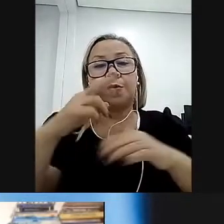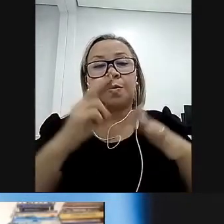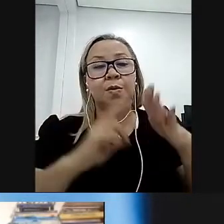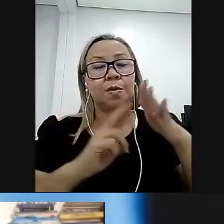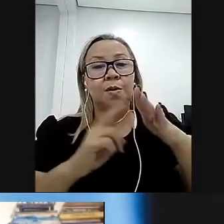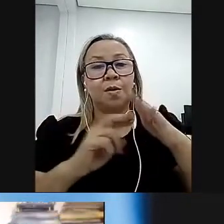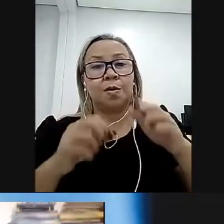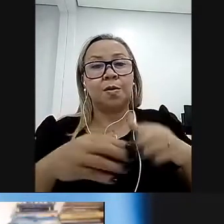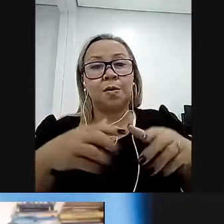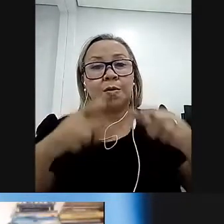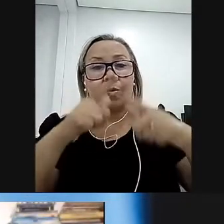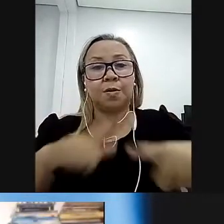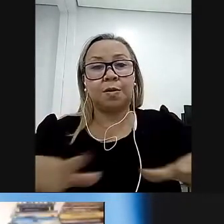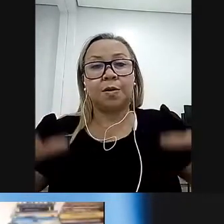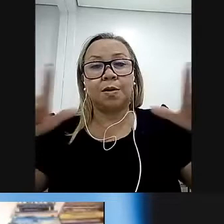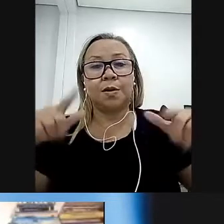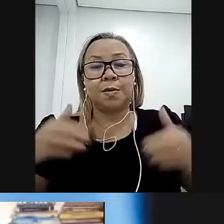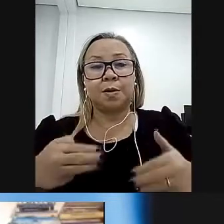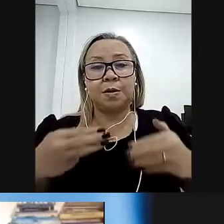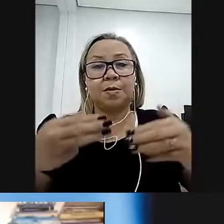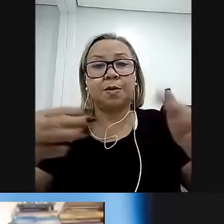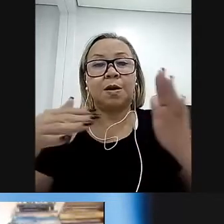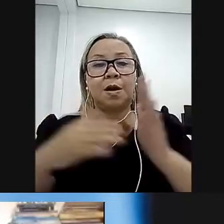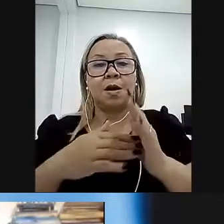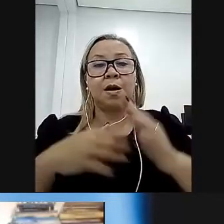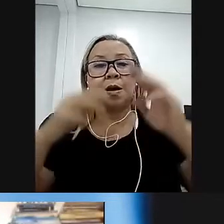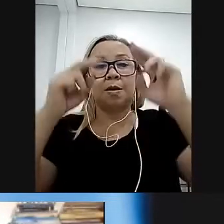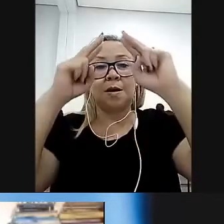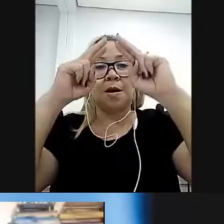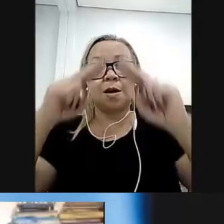da esplanada até a torre. Impressionante esse trabalho, né?